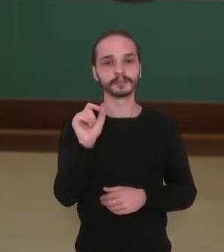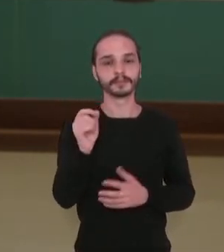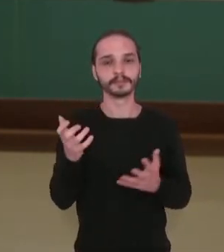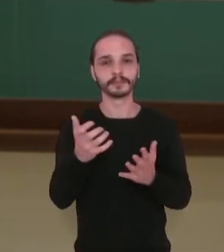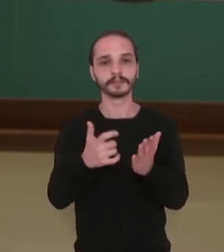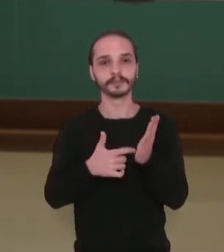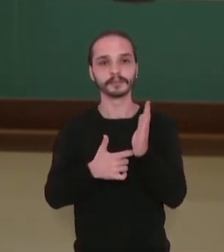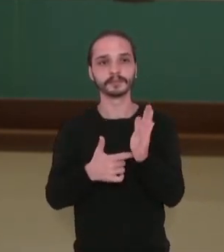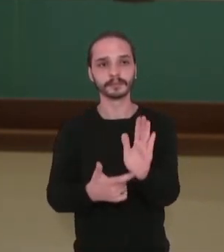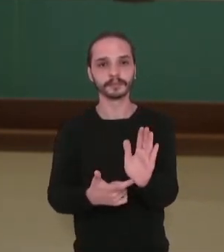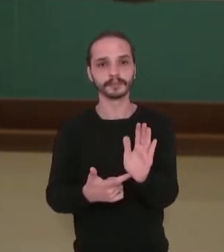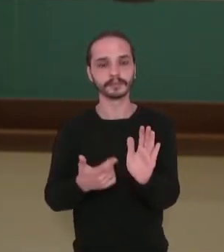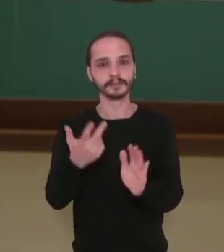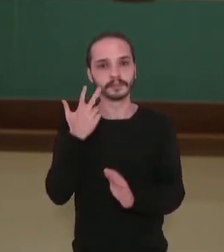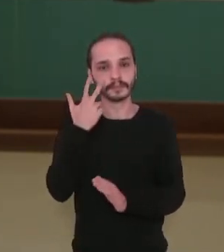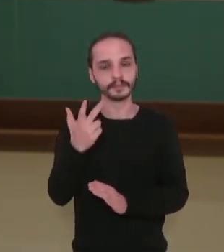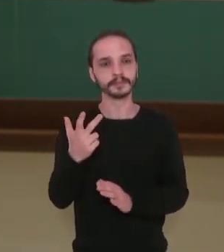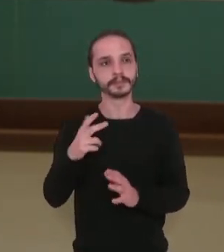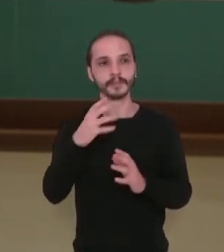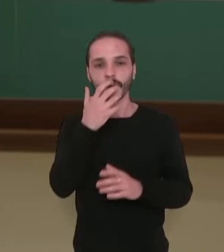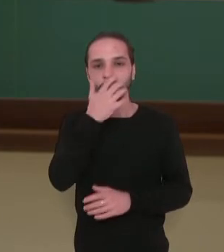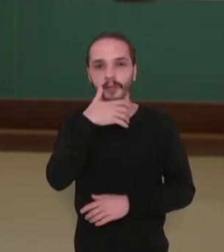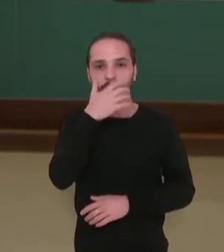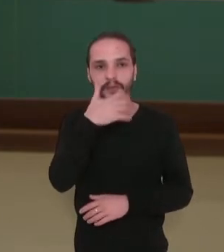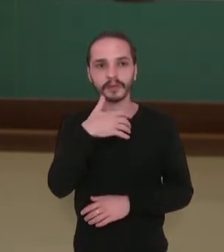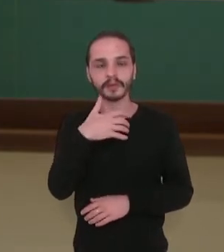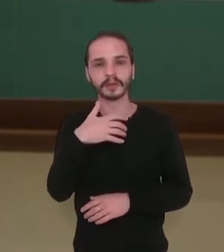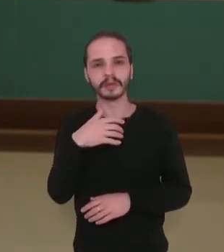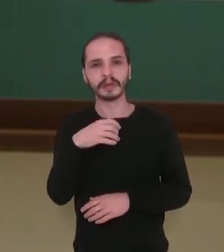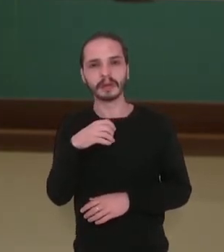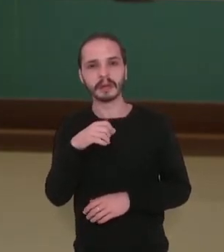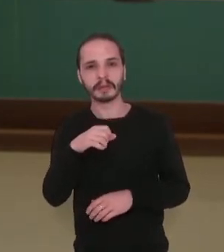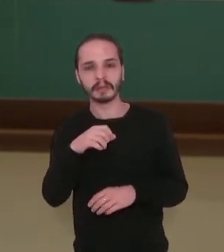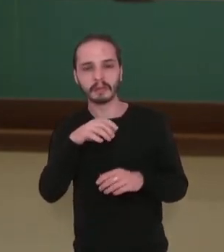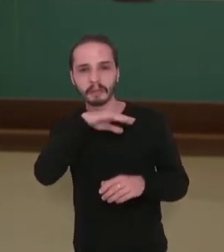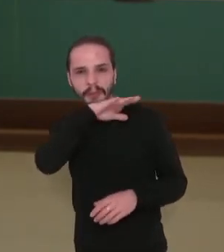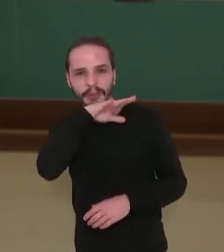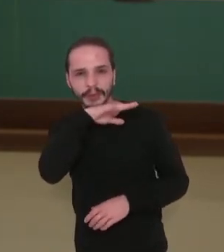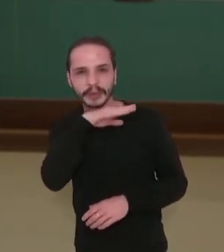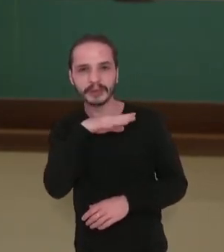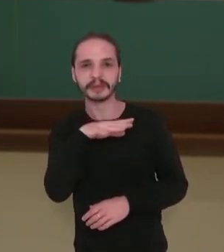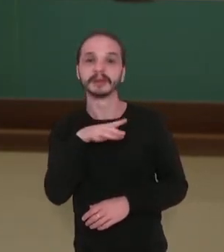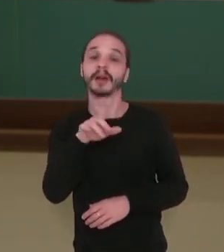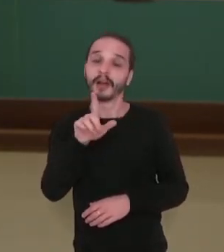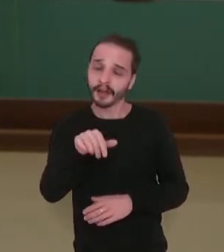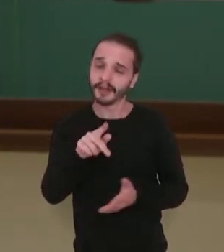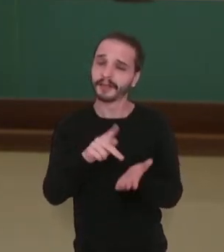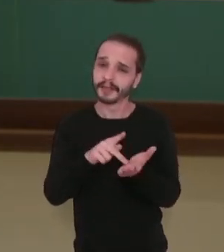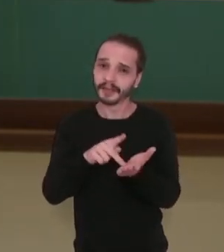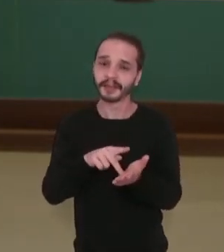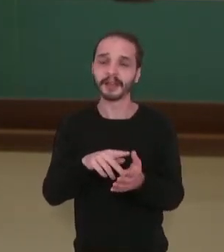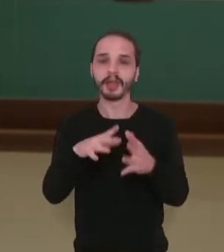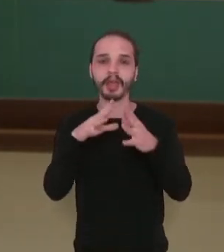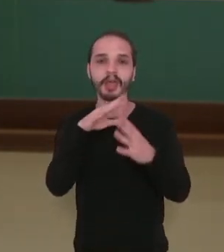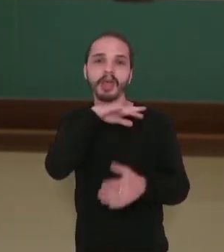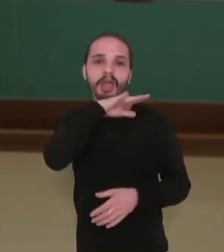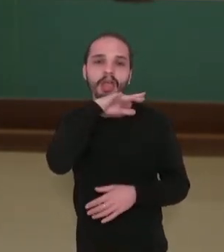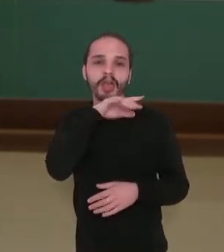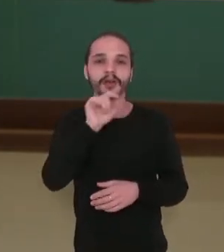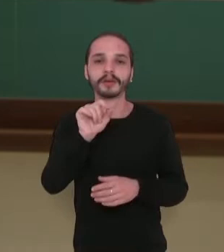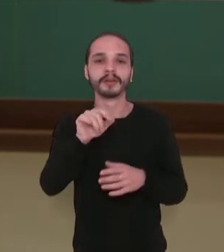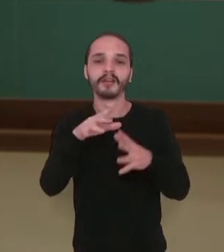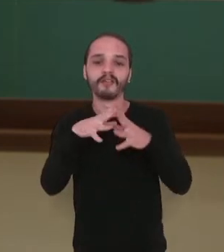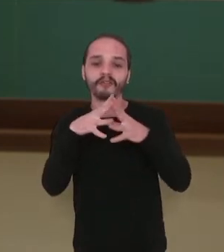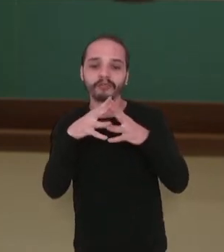estou vendo frutas que estão apodrecendo. É verdade, esse apodrecimento se chama